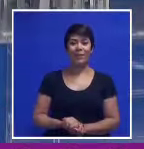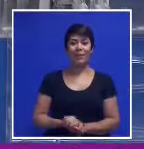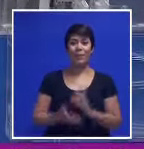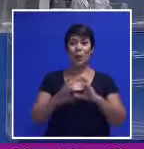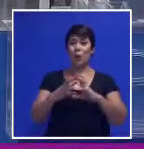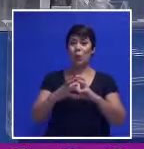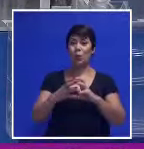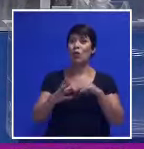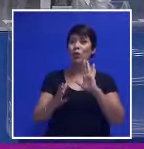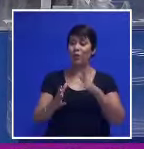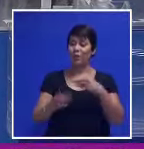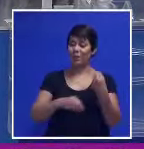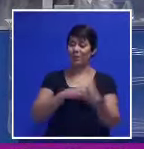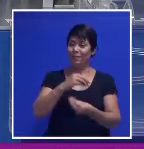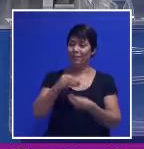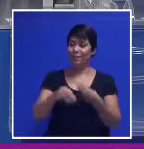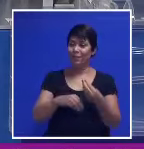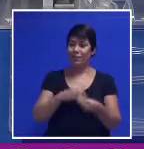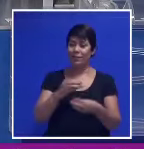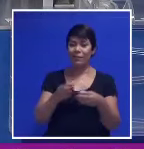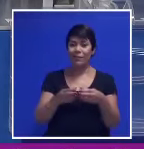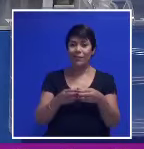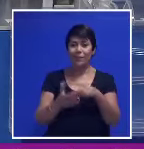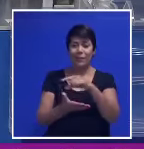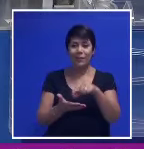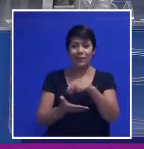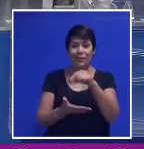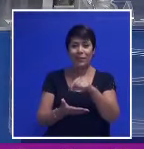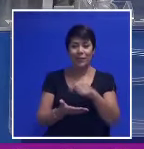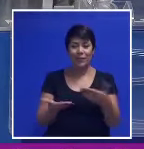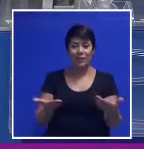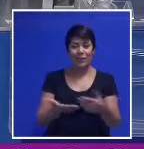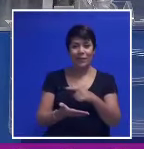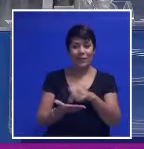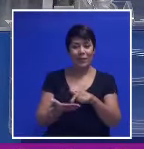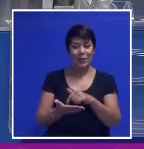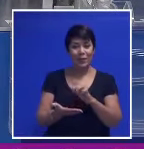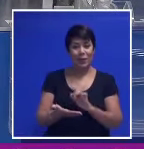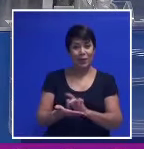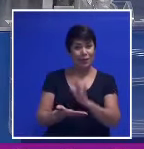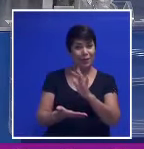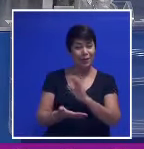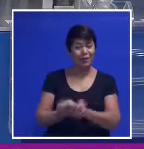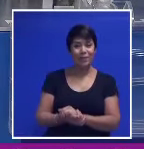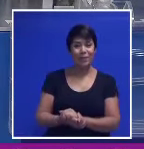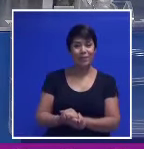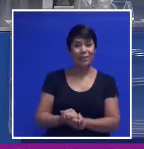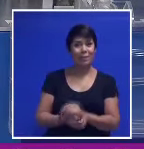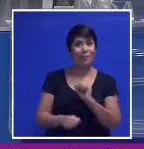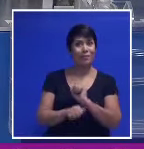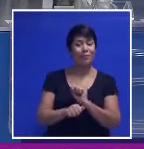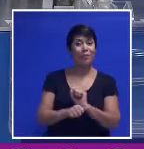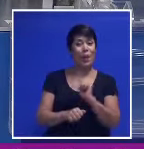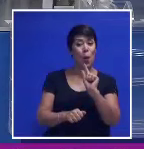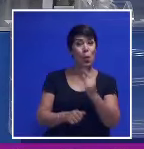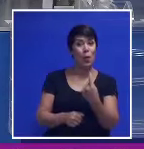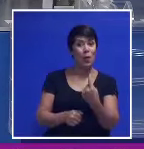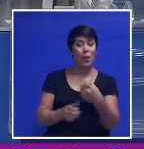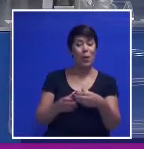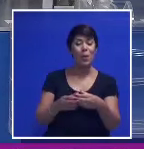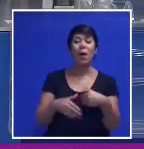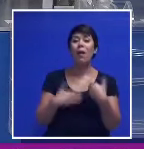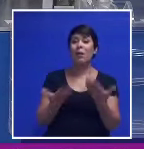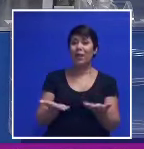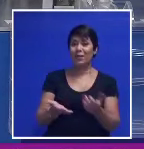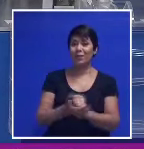Globo número 1 girando, embaralhando as bolas para o nosso sorteio desta noite da Loto Fácil. Estamos aqui esperando qual será o primeiro